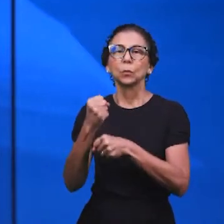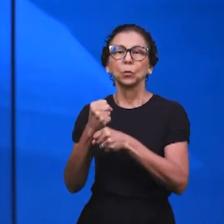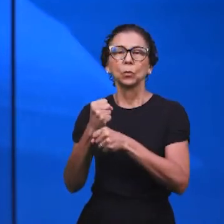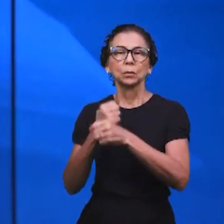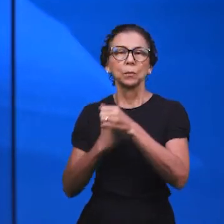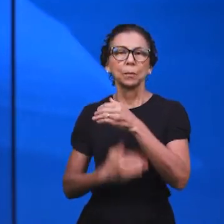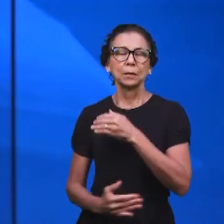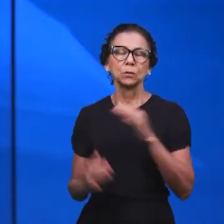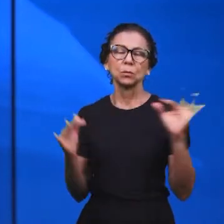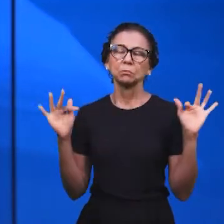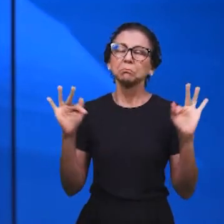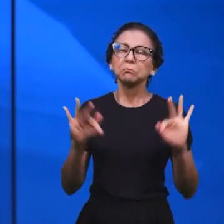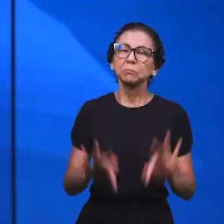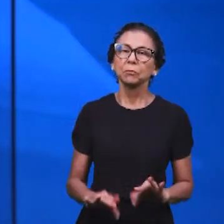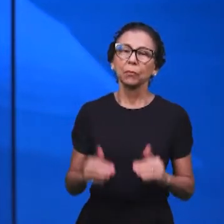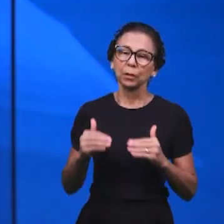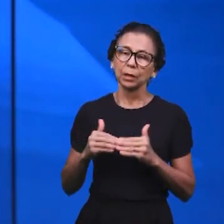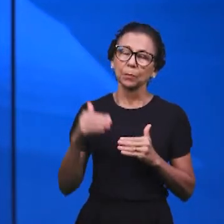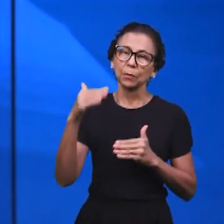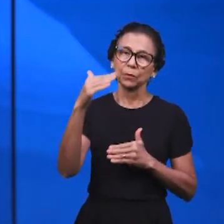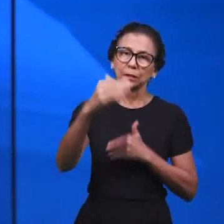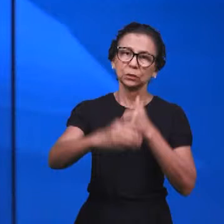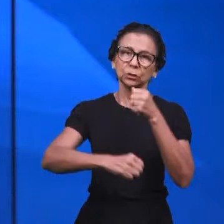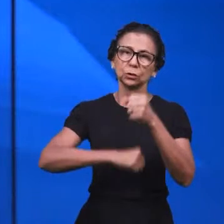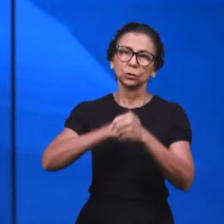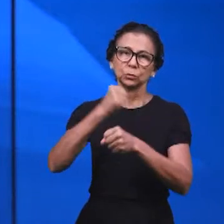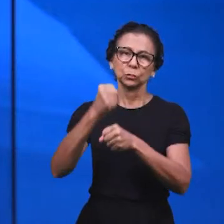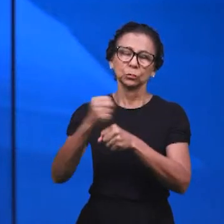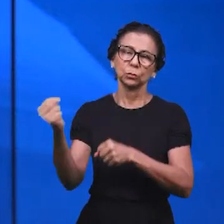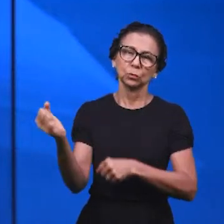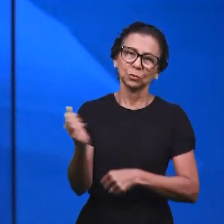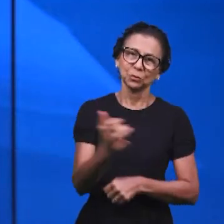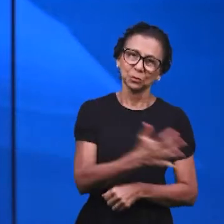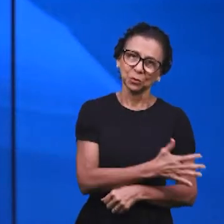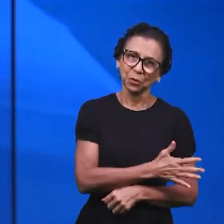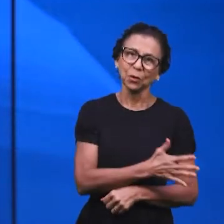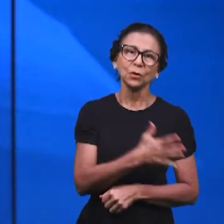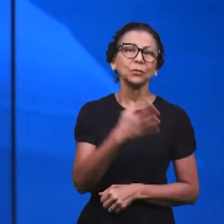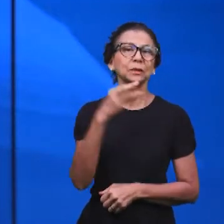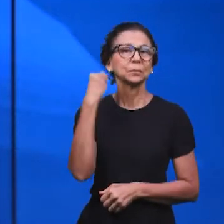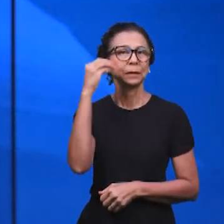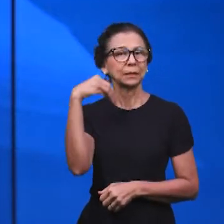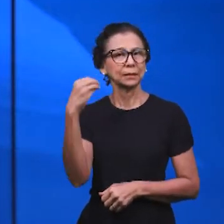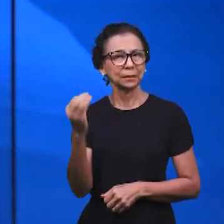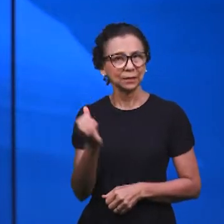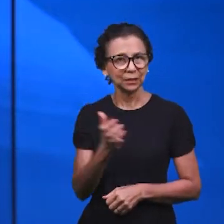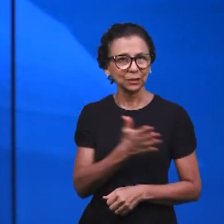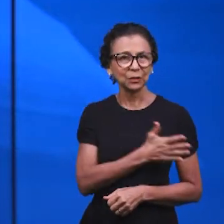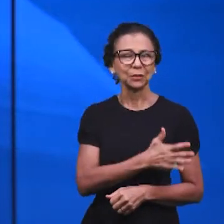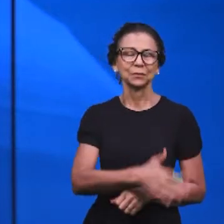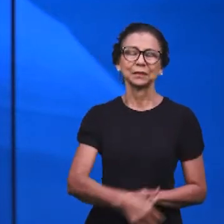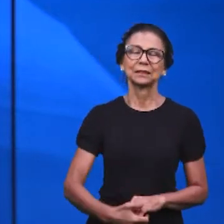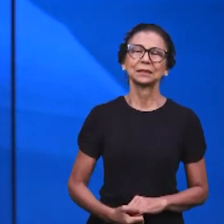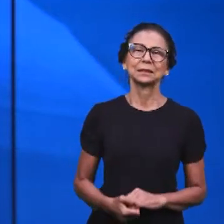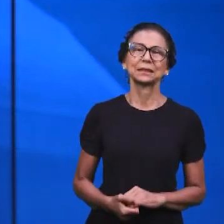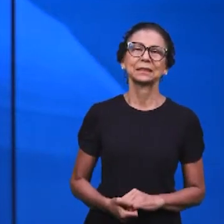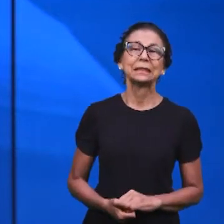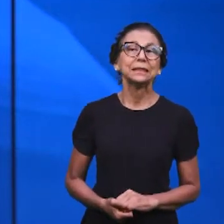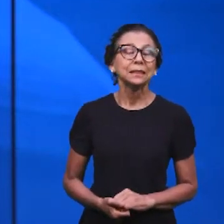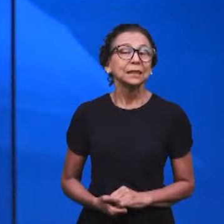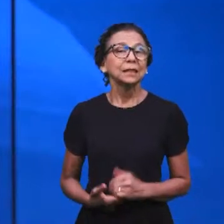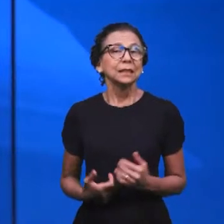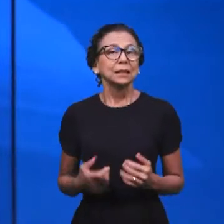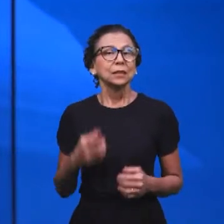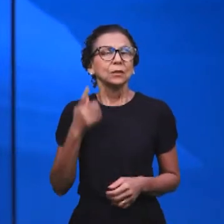novo ano. E a mensagem do Espírito Santo, ela repercute no meio da igreja fiel de Jesus, em relação